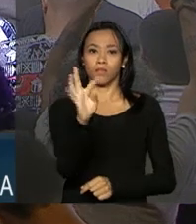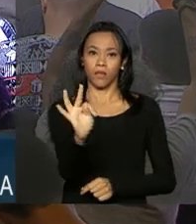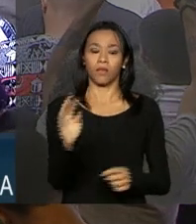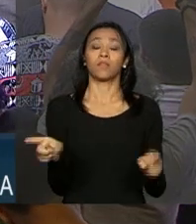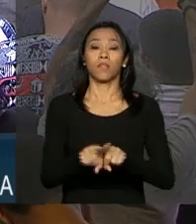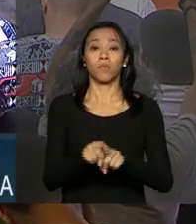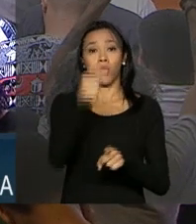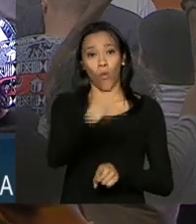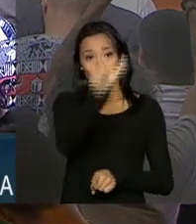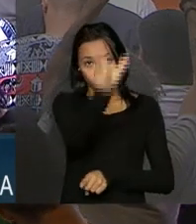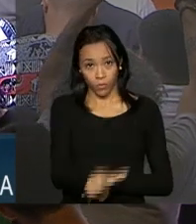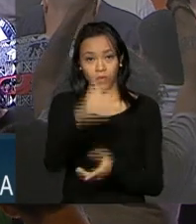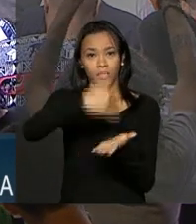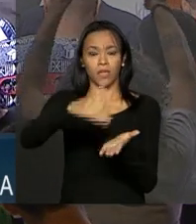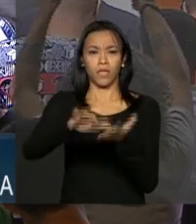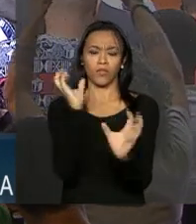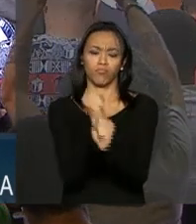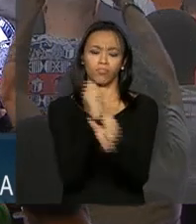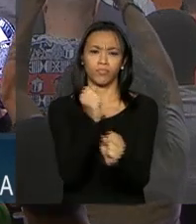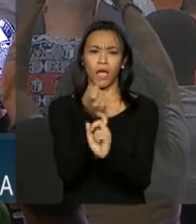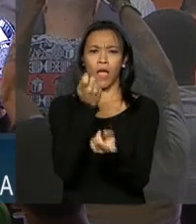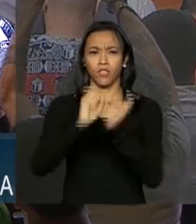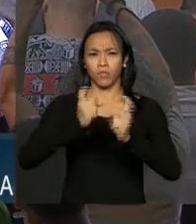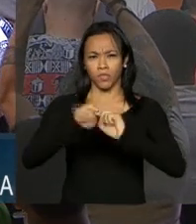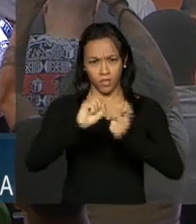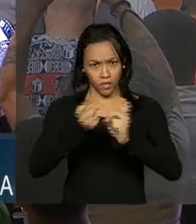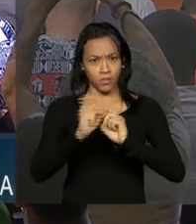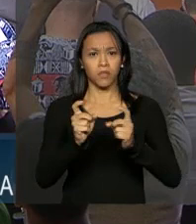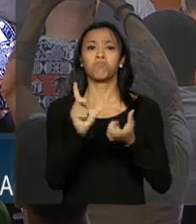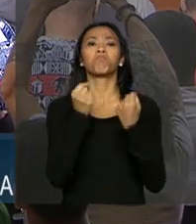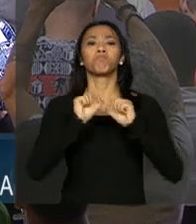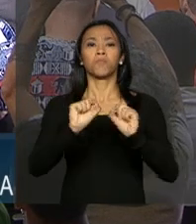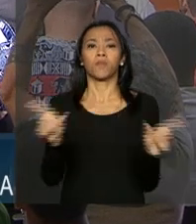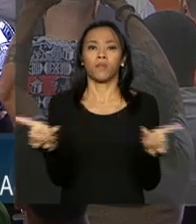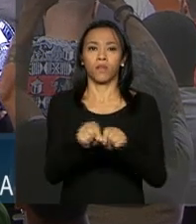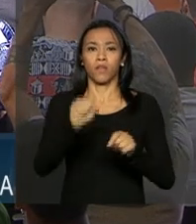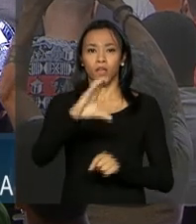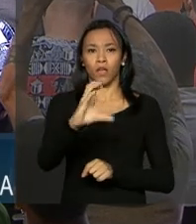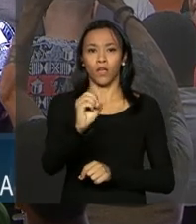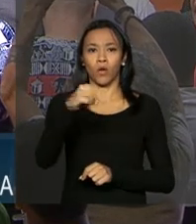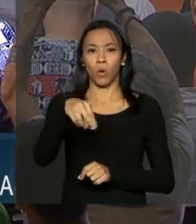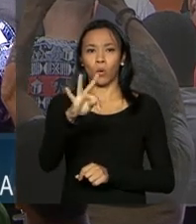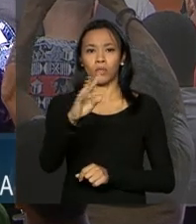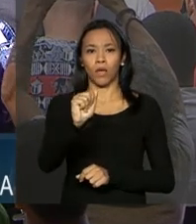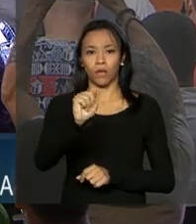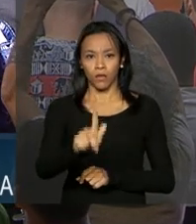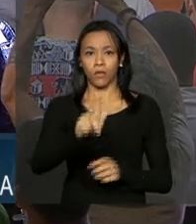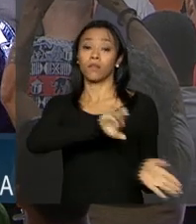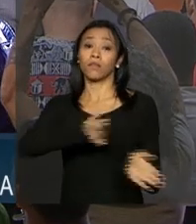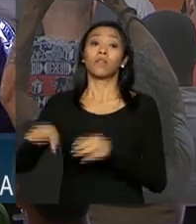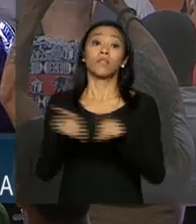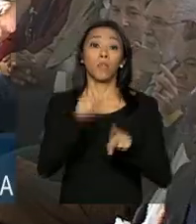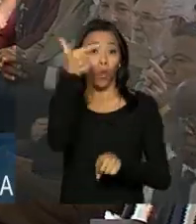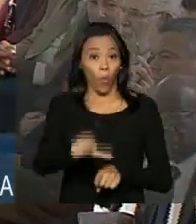Santos, secretário de Finanças e Administração da Contag. O Nuno Coelho,